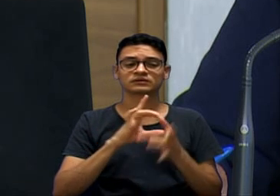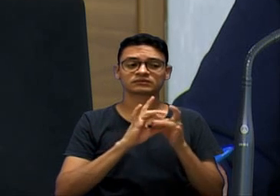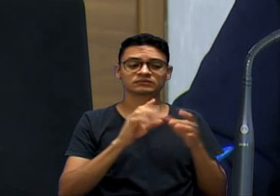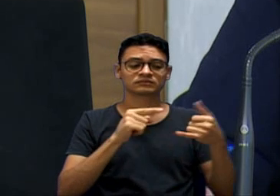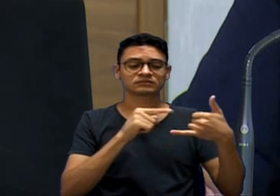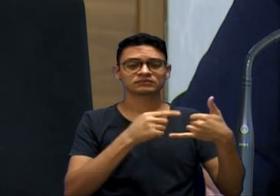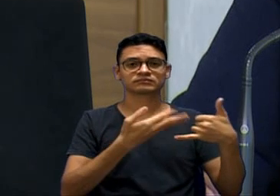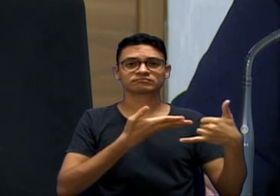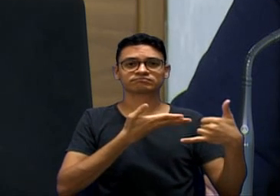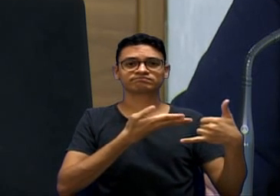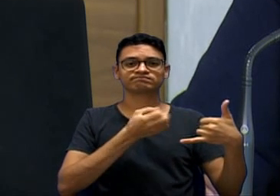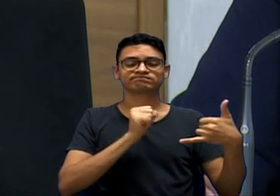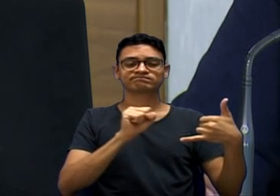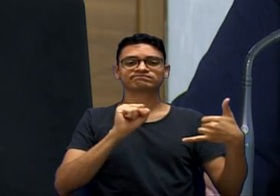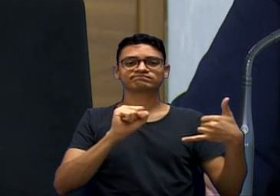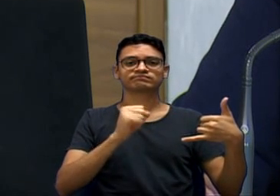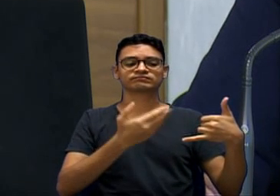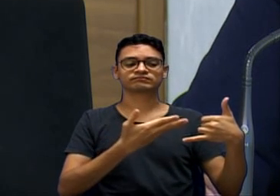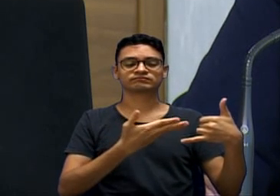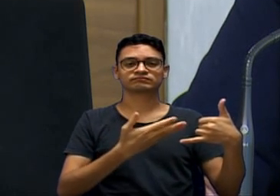senhores vereadores.